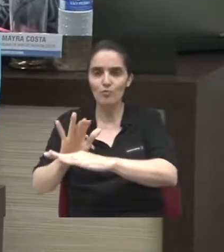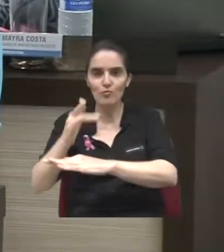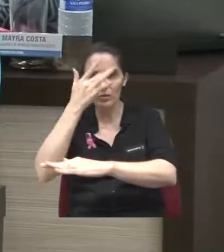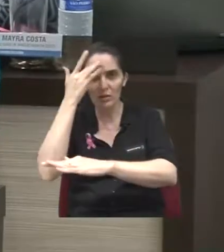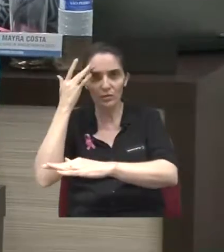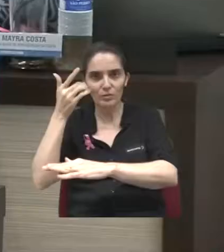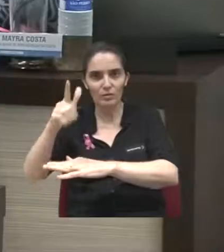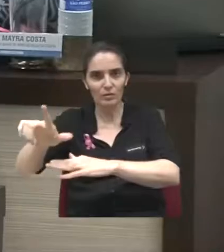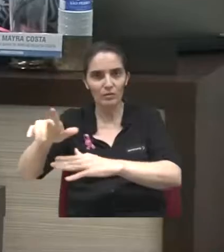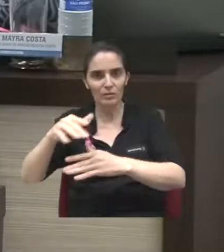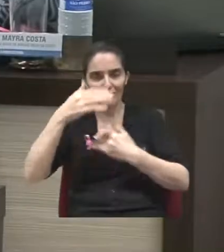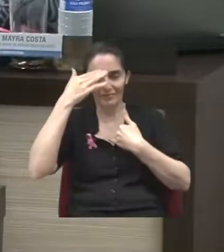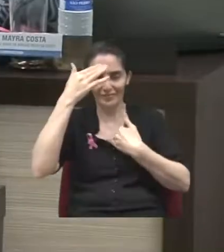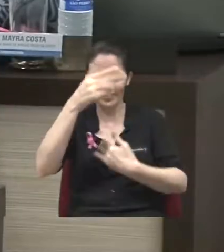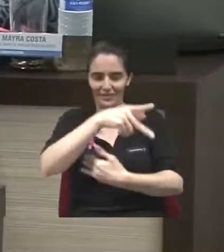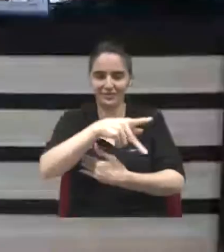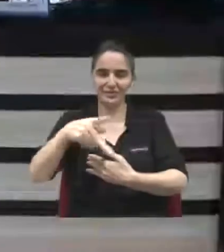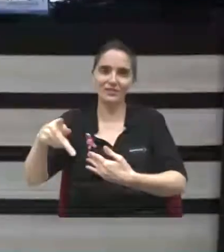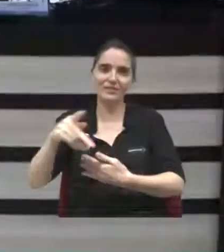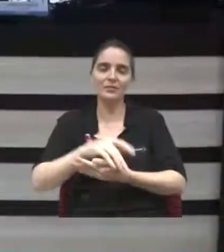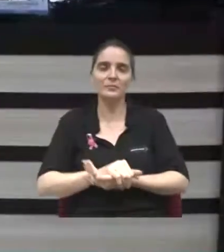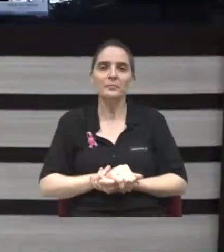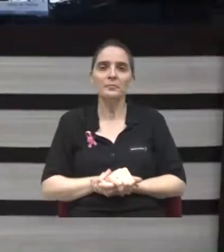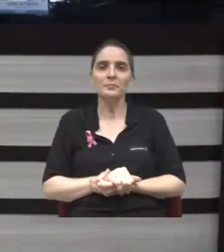obrigado, senhor presidente.